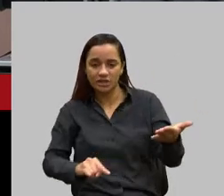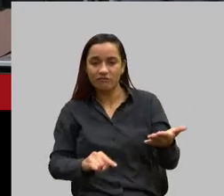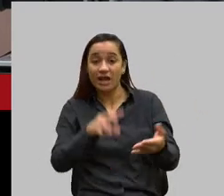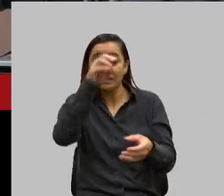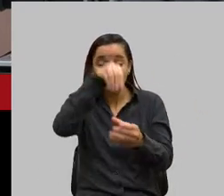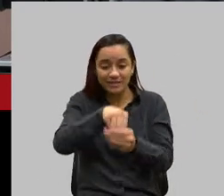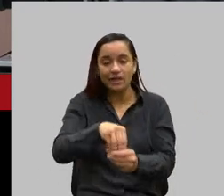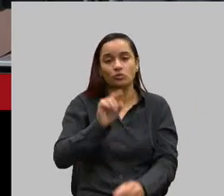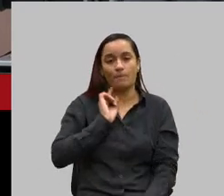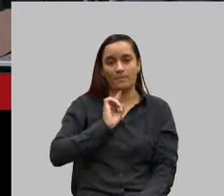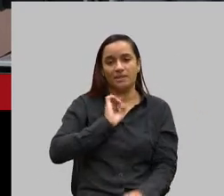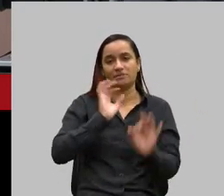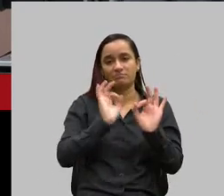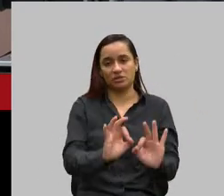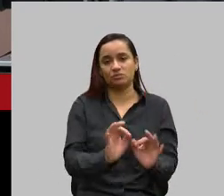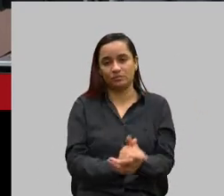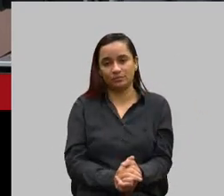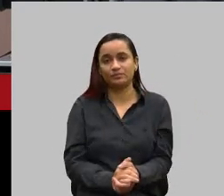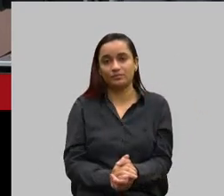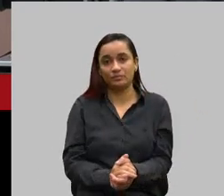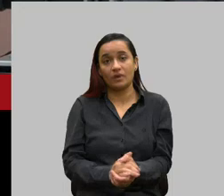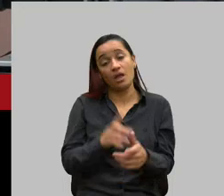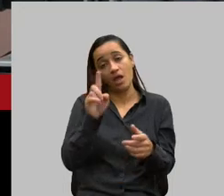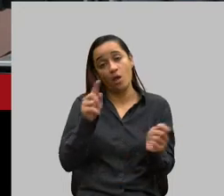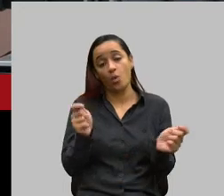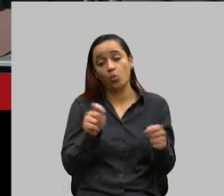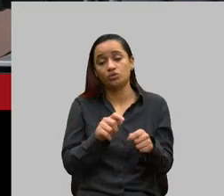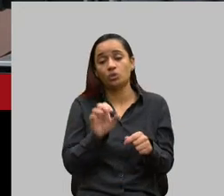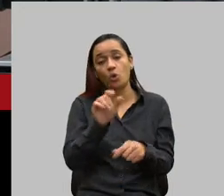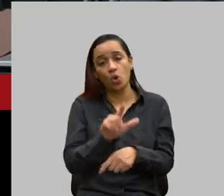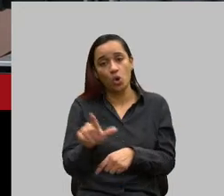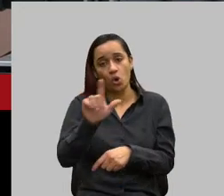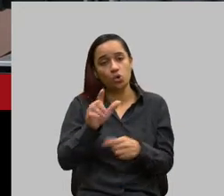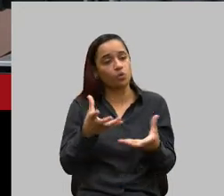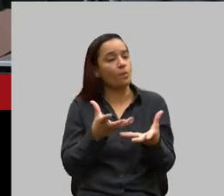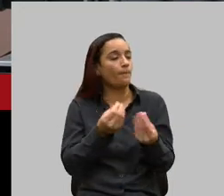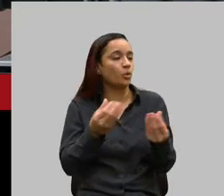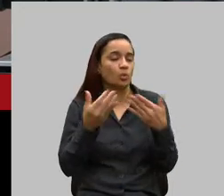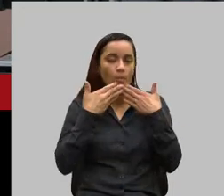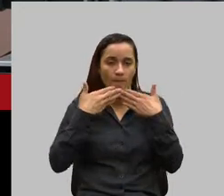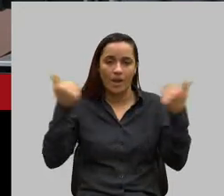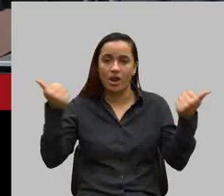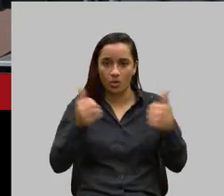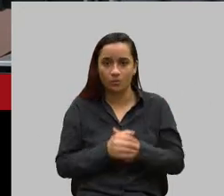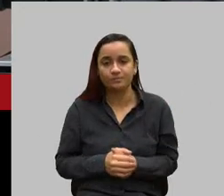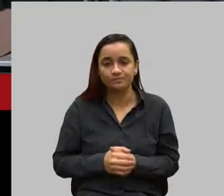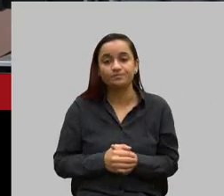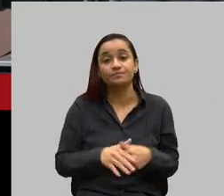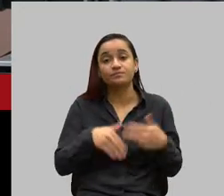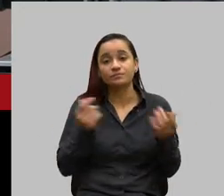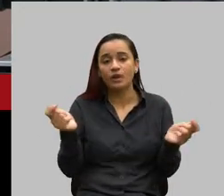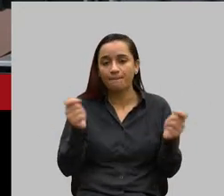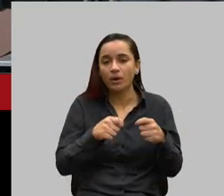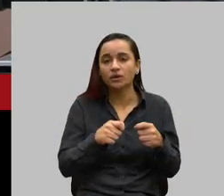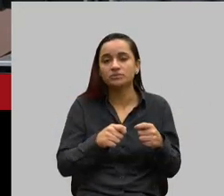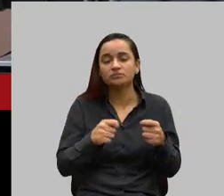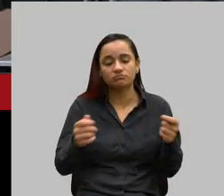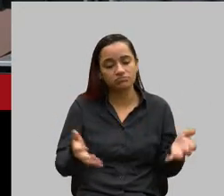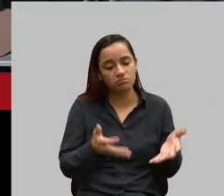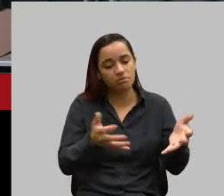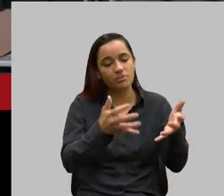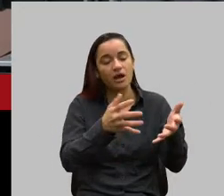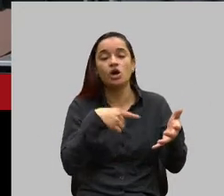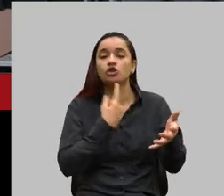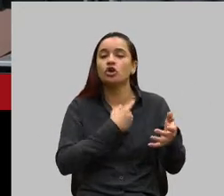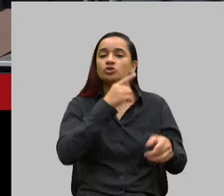Minas Gerais numa condição obviamente muito melhor e que possa eh privilegiar o nosso produto dentro